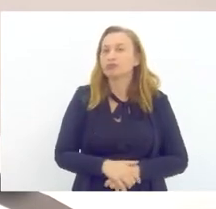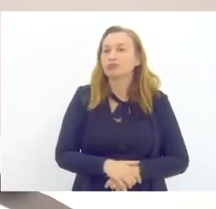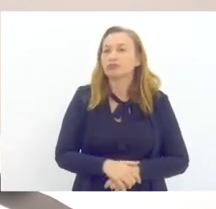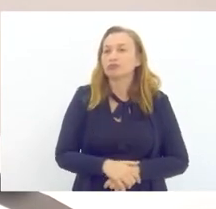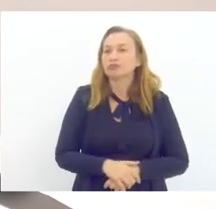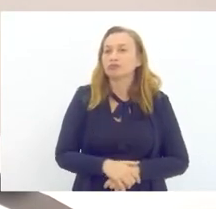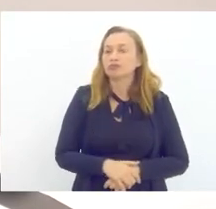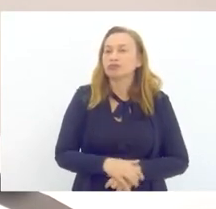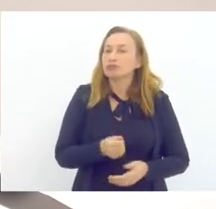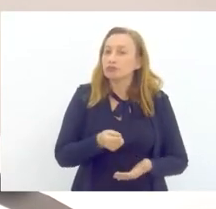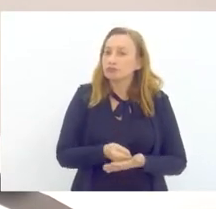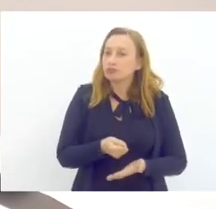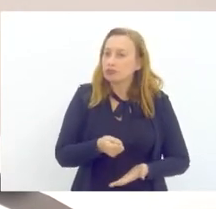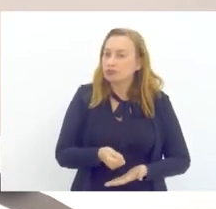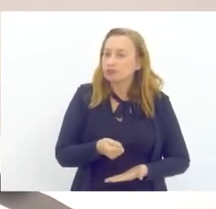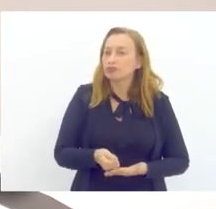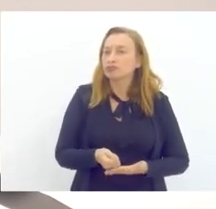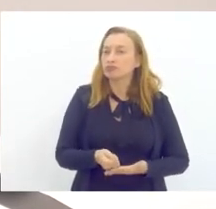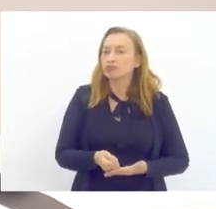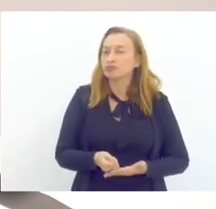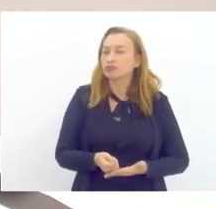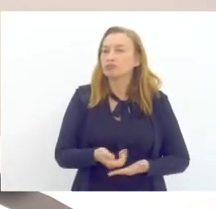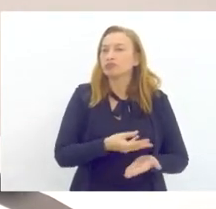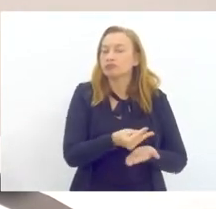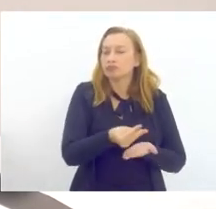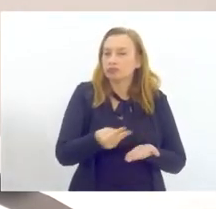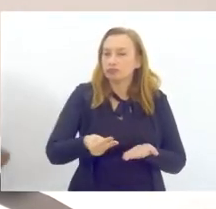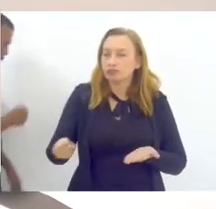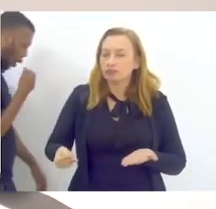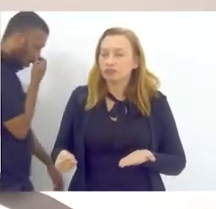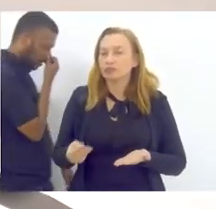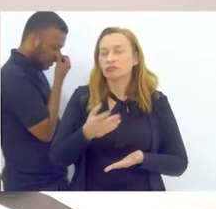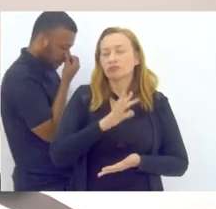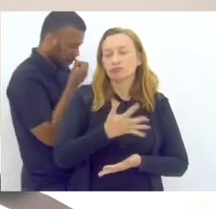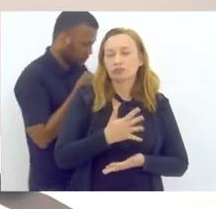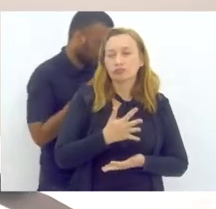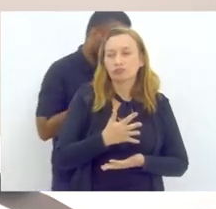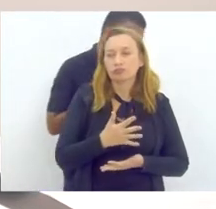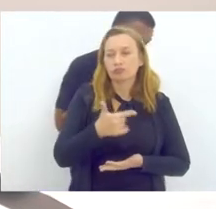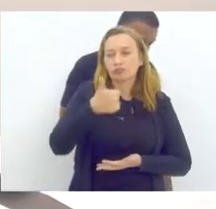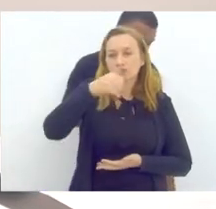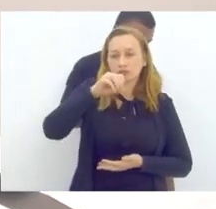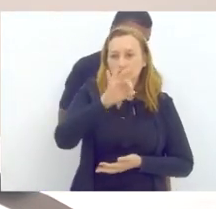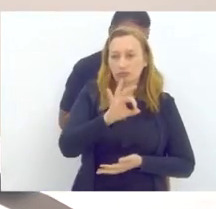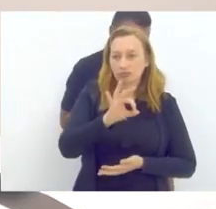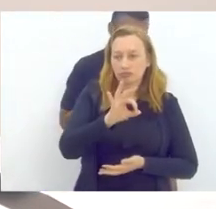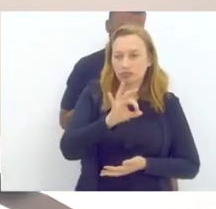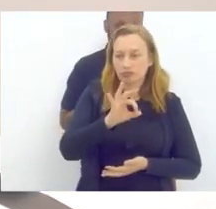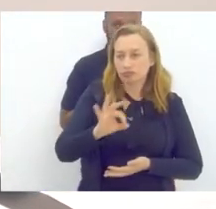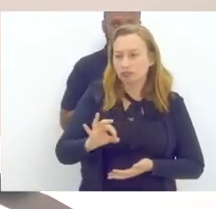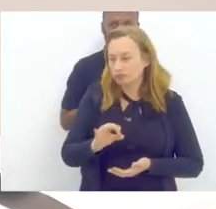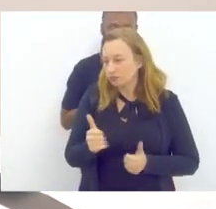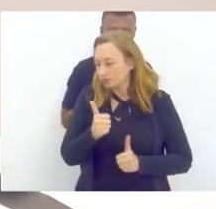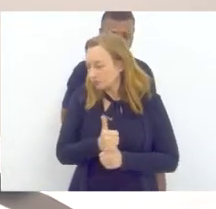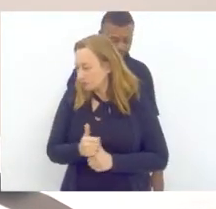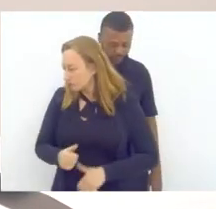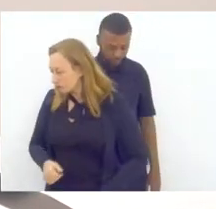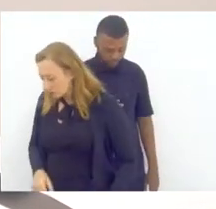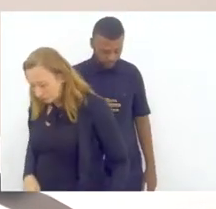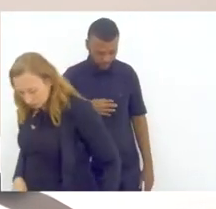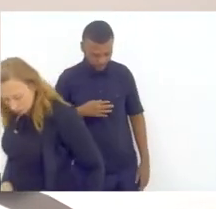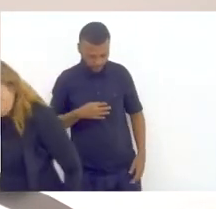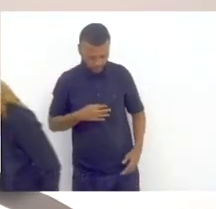e a observância de obrigatória distribuição de, no mínimo, 10 pontos percentuais